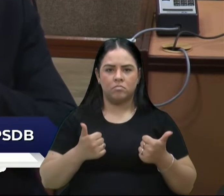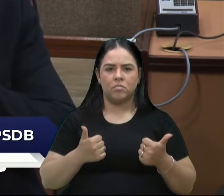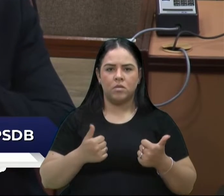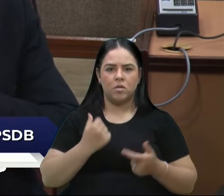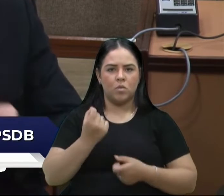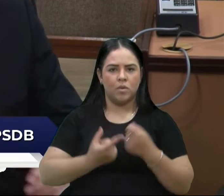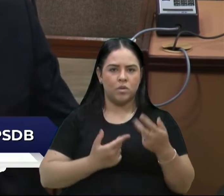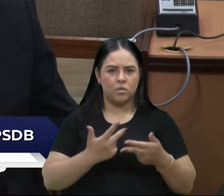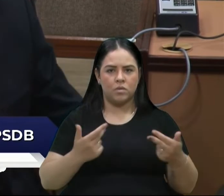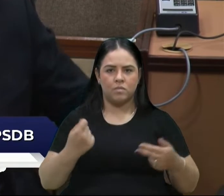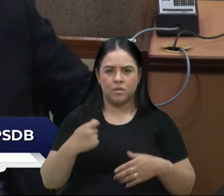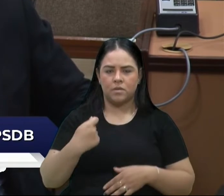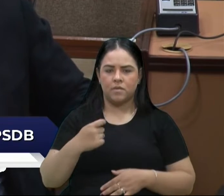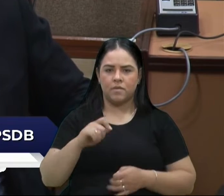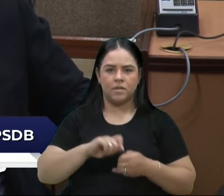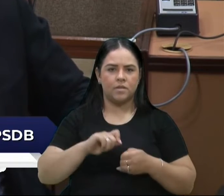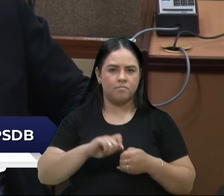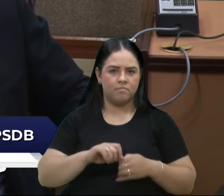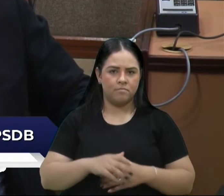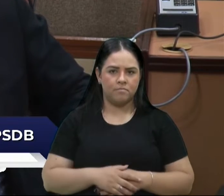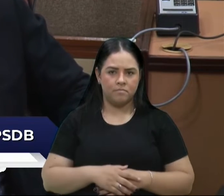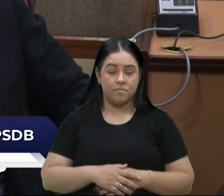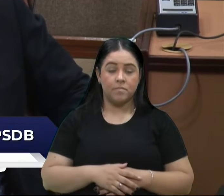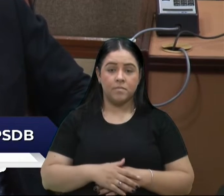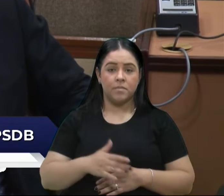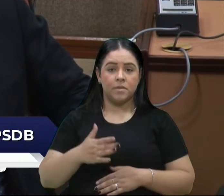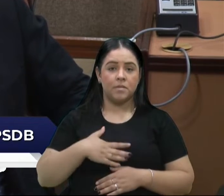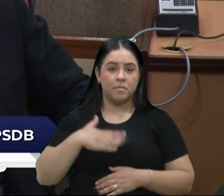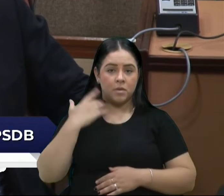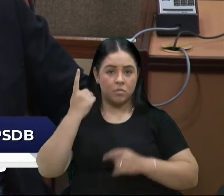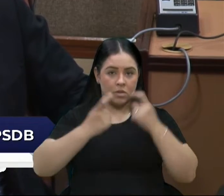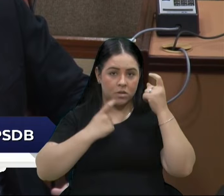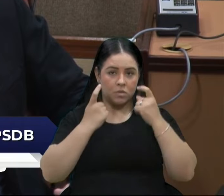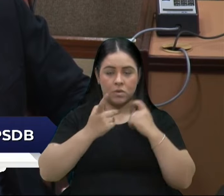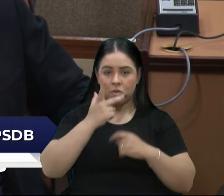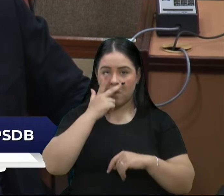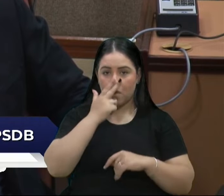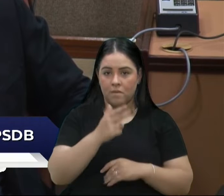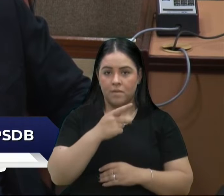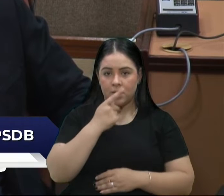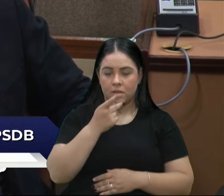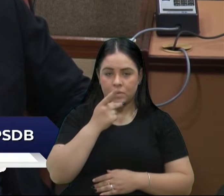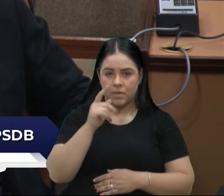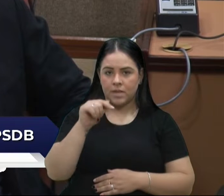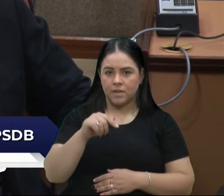coisa tem que se fazer. Me preocupa, como foi dito aqui, o número de